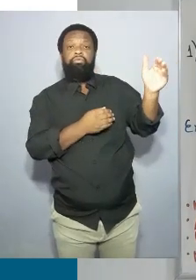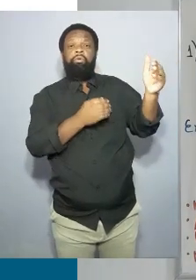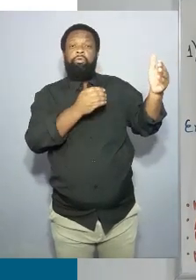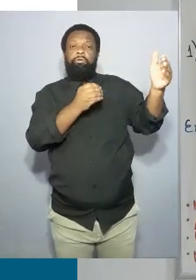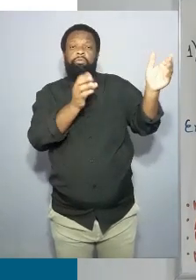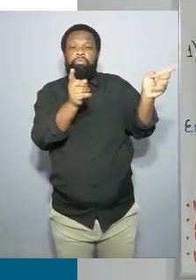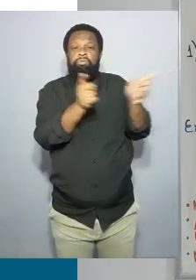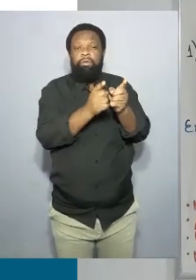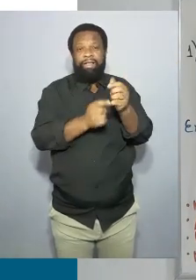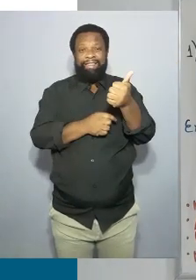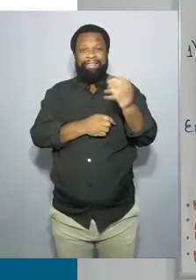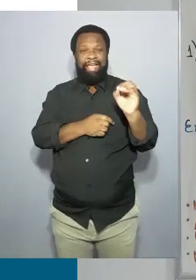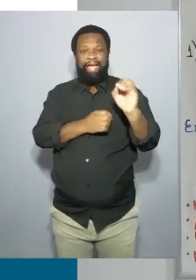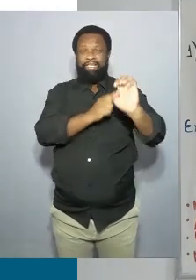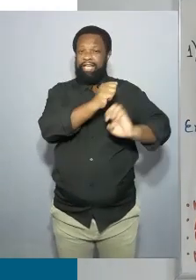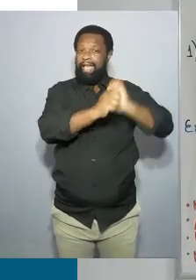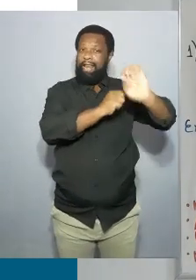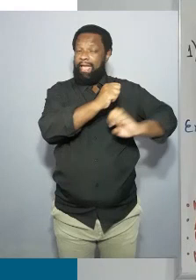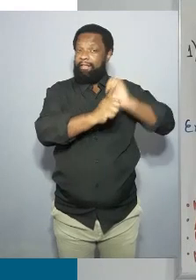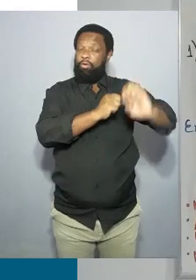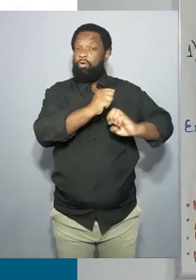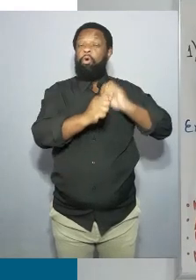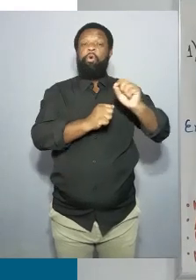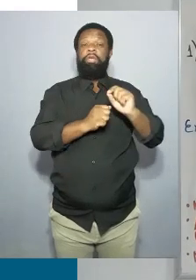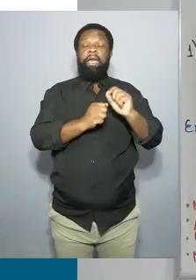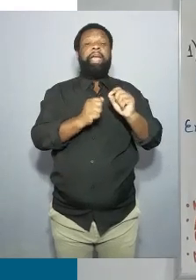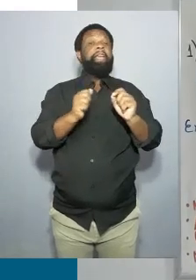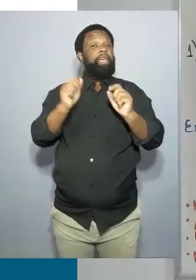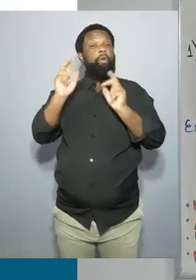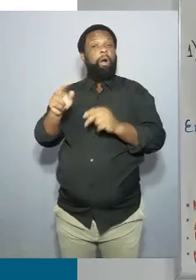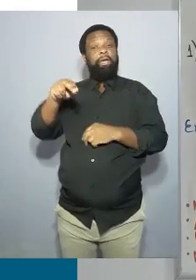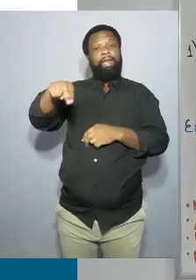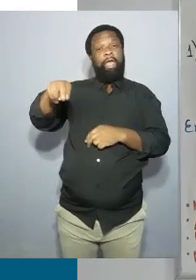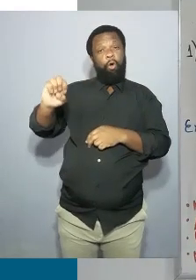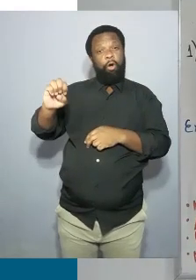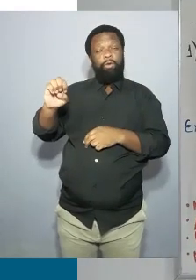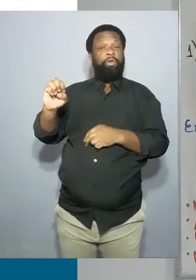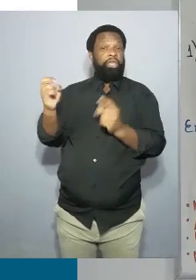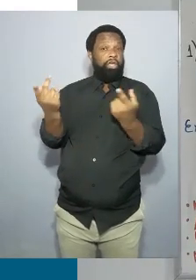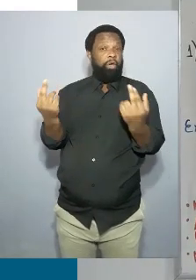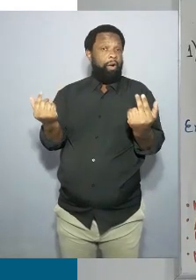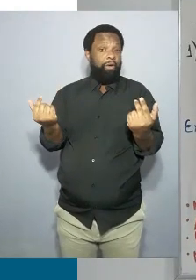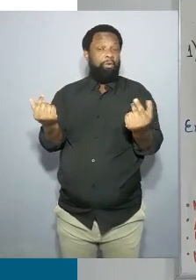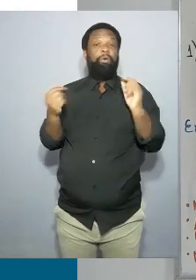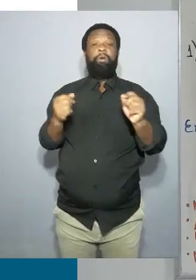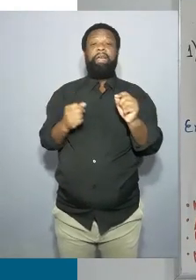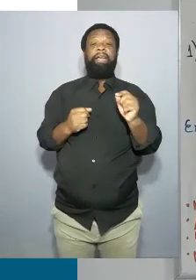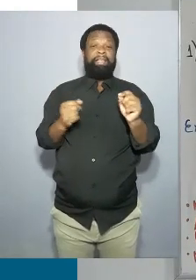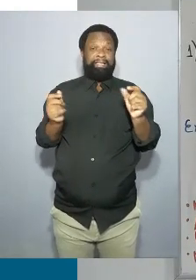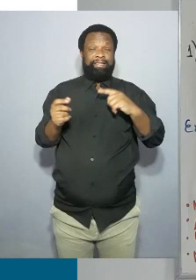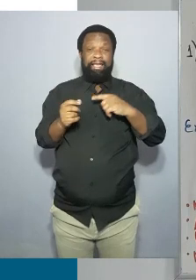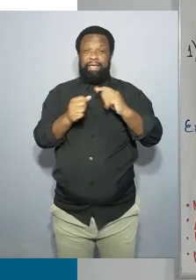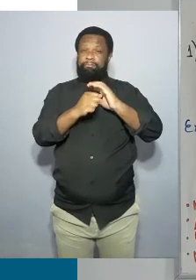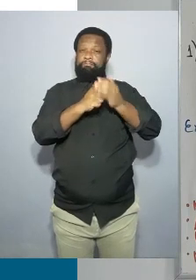com 10 elétrons, que é o número de elétrons que o neônio tem, ou seja, ele fica com